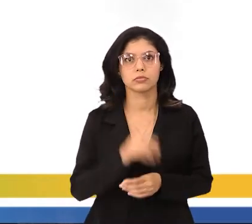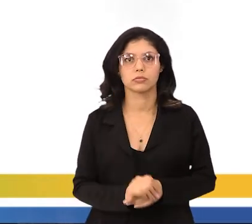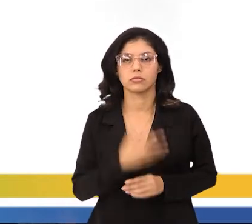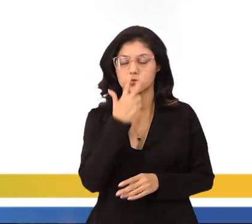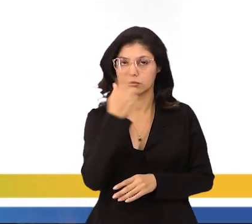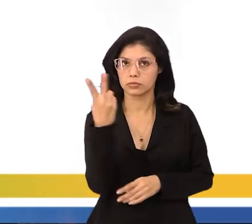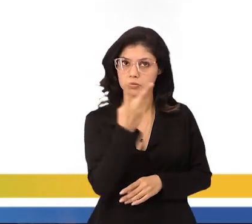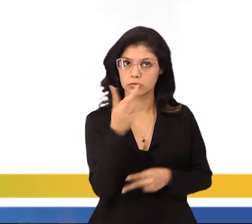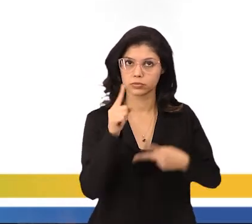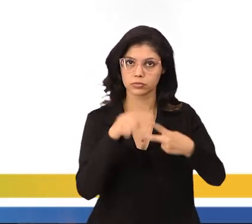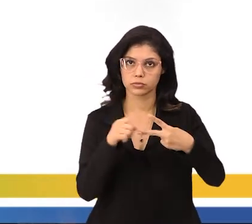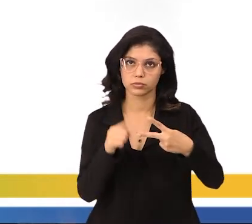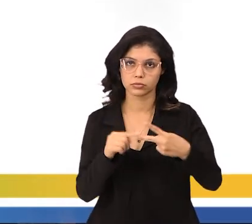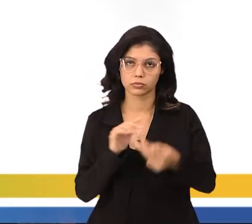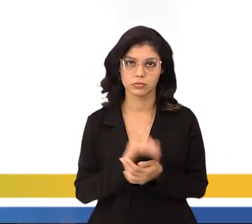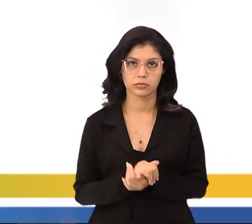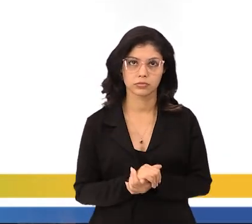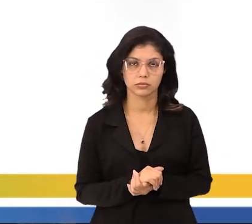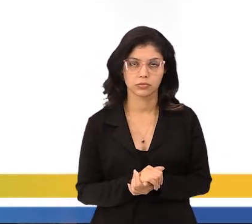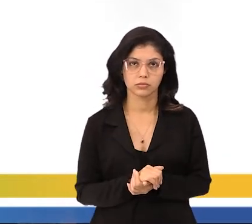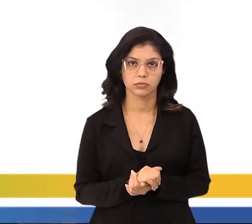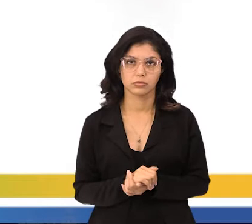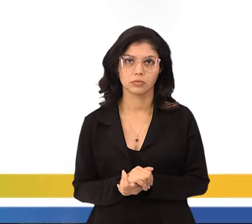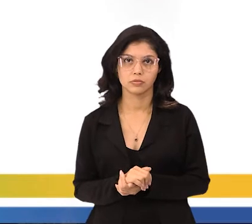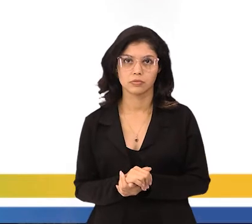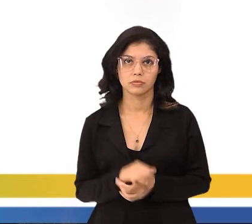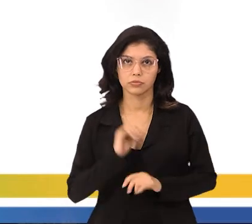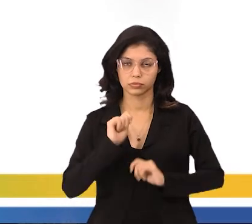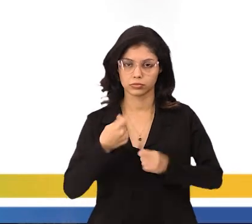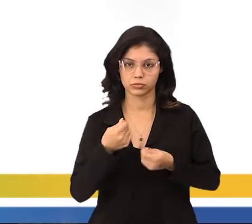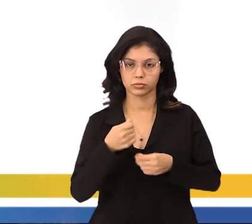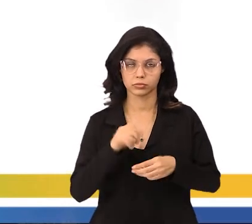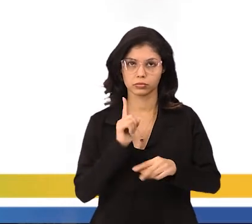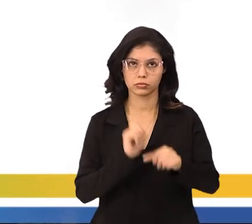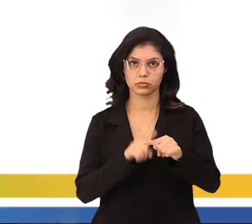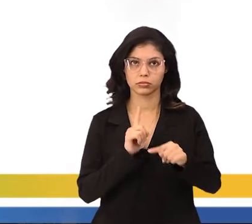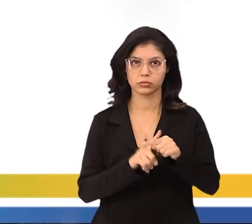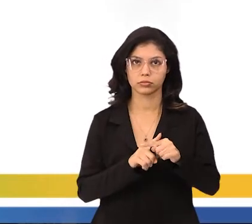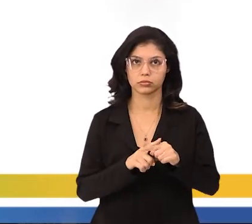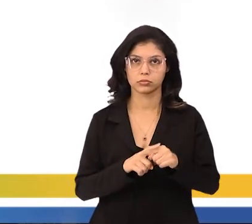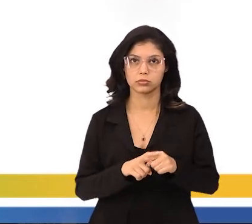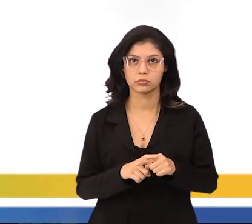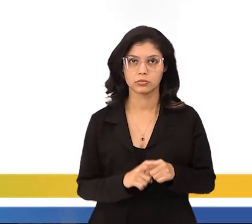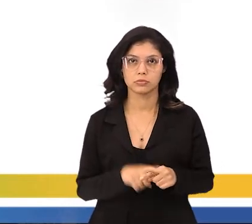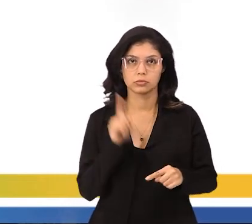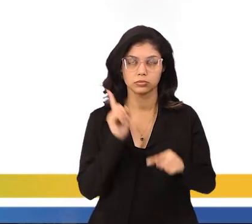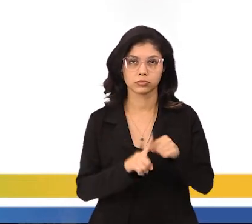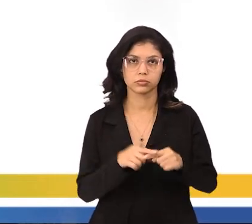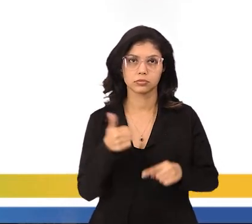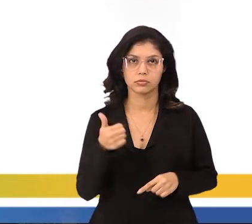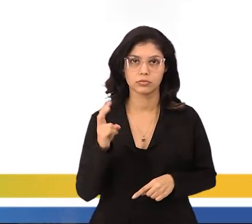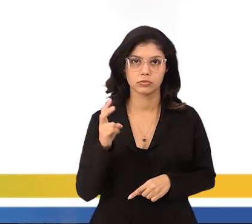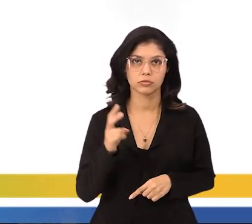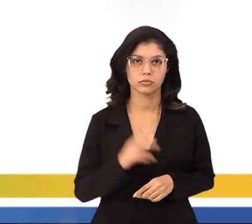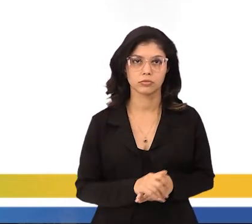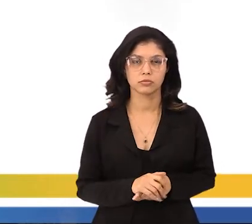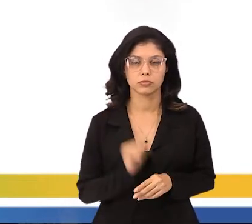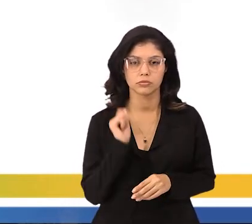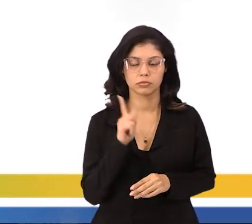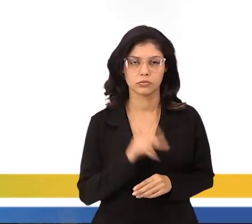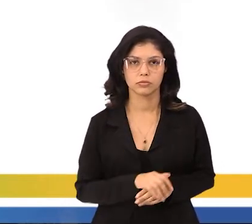duas vezes. Então, quando eu multiplico duas vezes, sinais iguais fica positivo. Por isso que menos com menos é mais 25 na